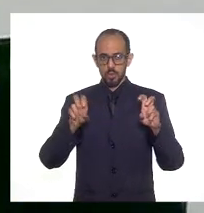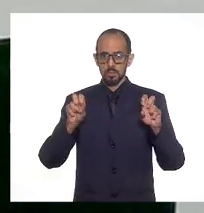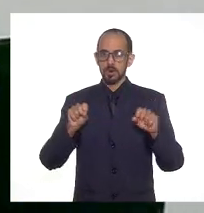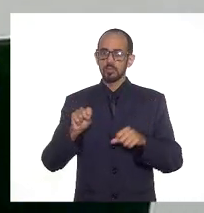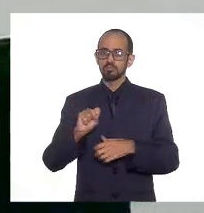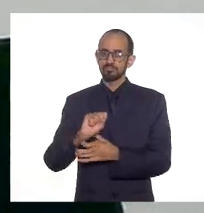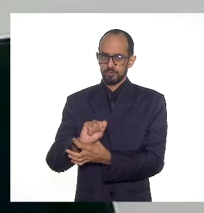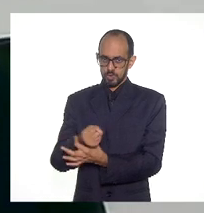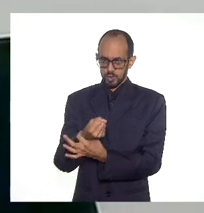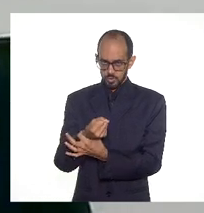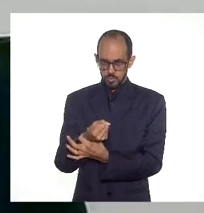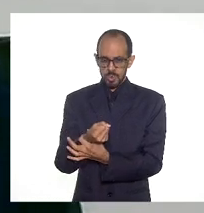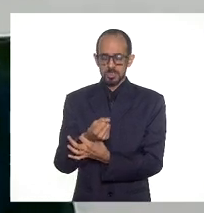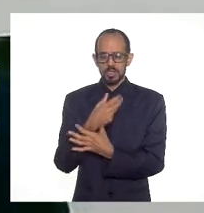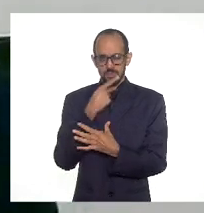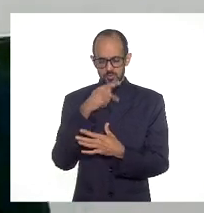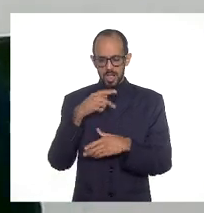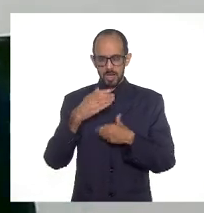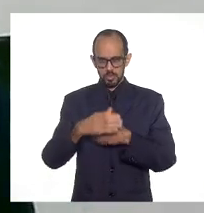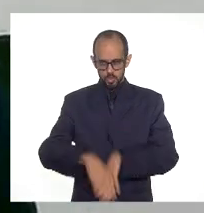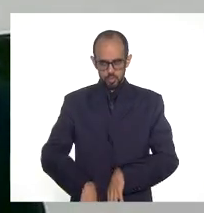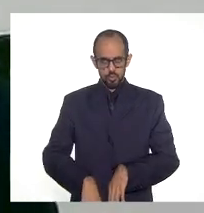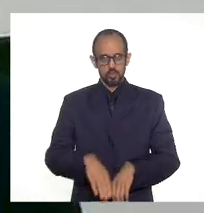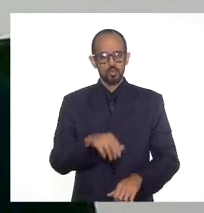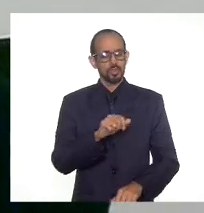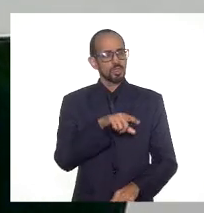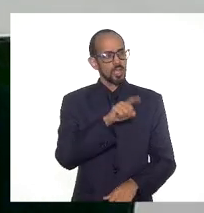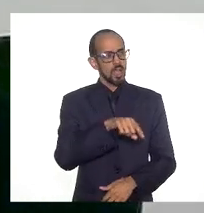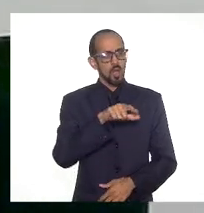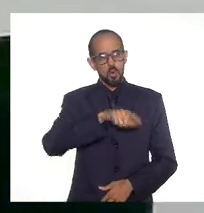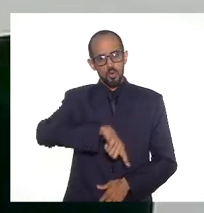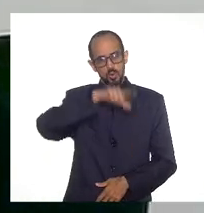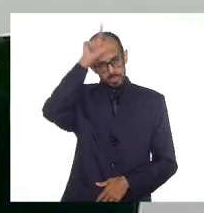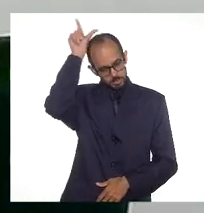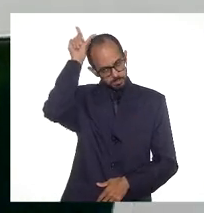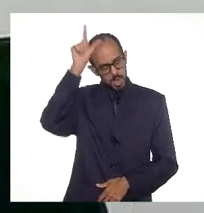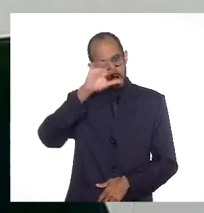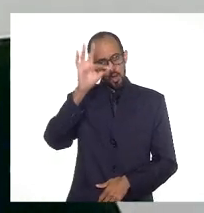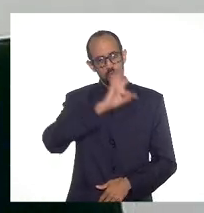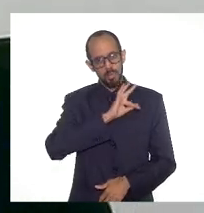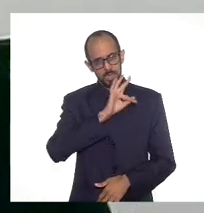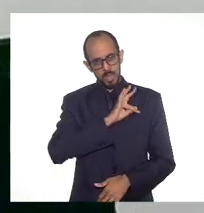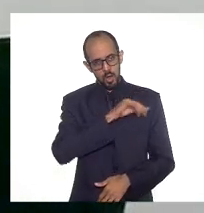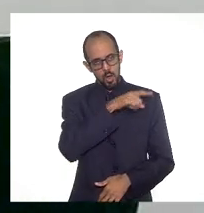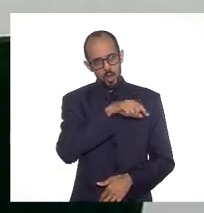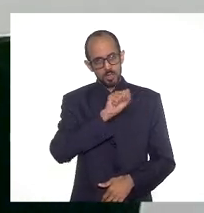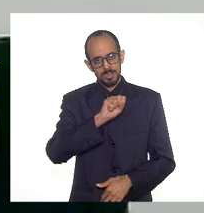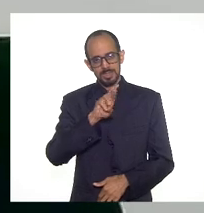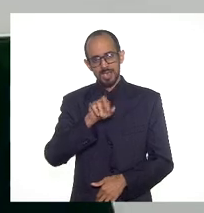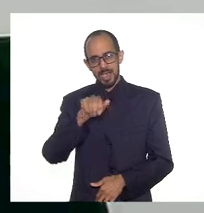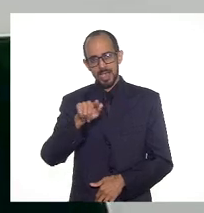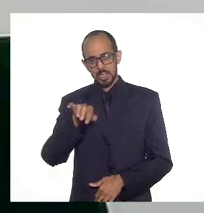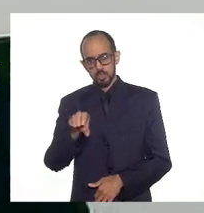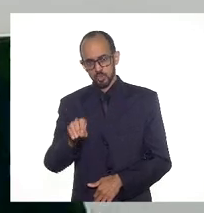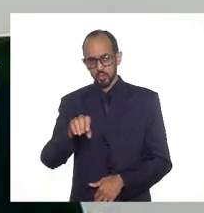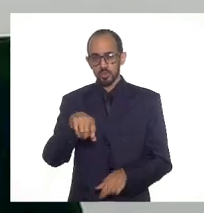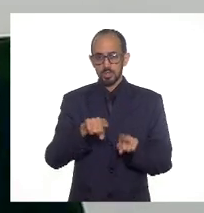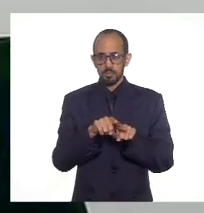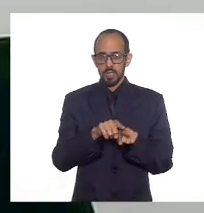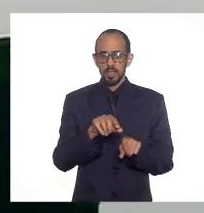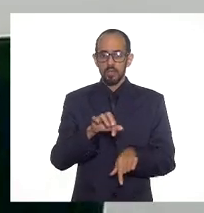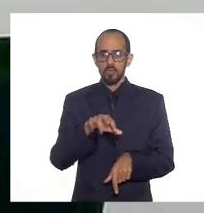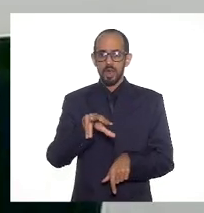as questões dos concursos, deputado Luiz Paulo, deputada Marta Rocha, Serginho, deputado Sérgio Fernandes, deputado Rodrigo Amorim, esse é um tema